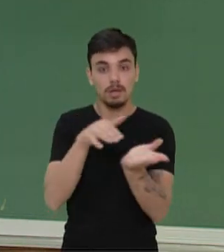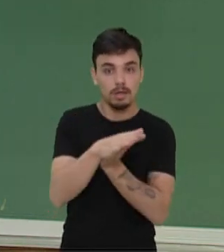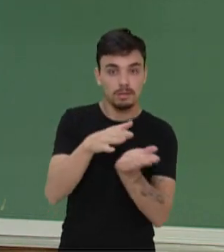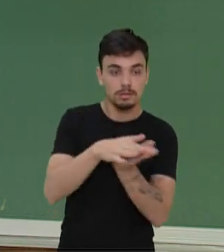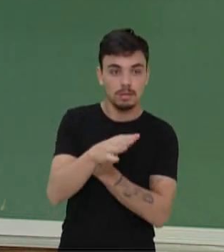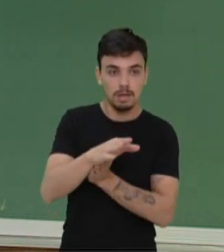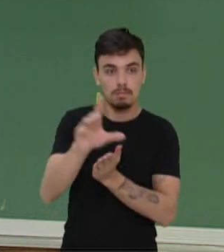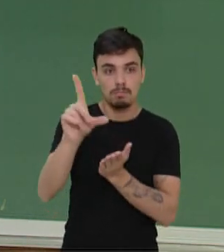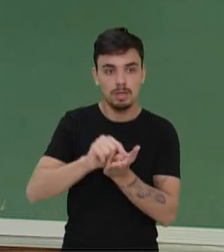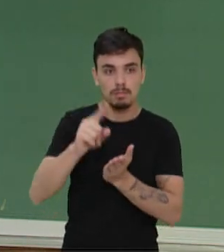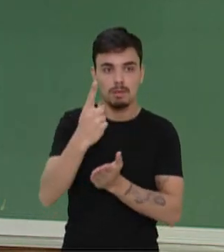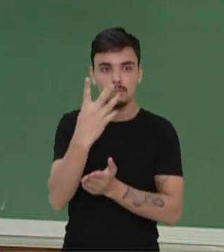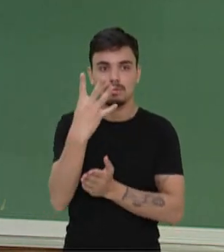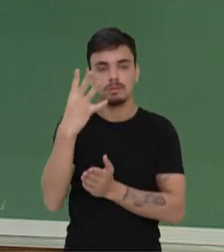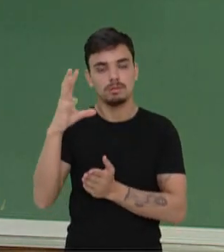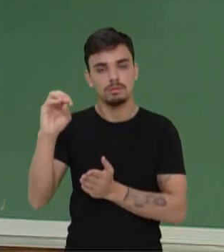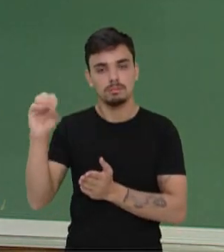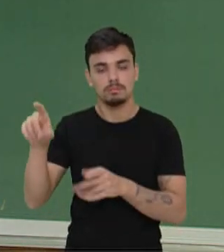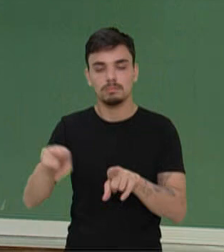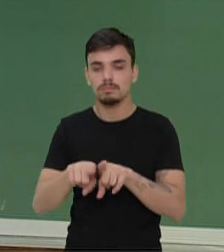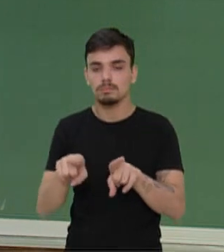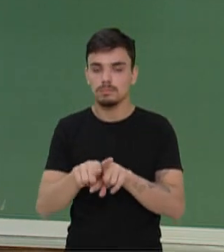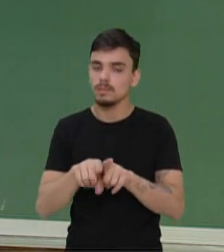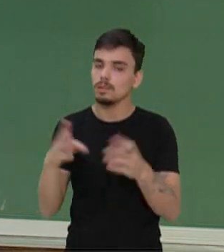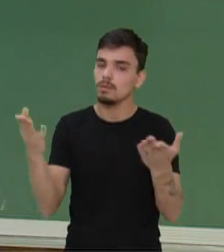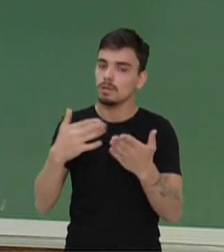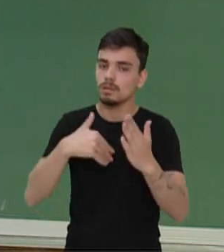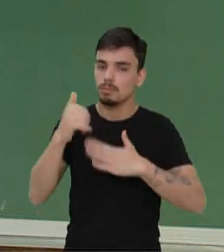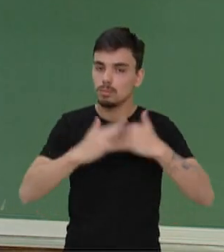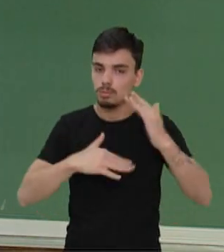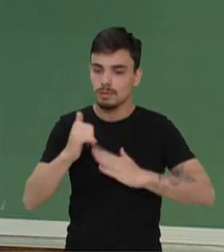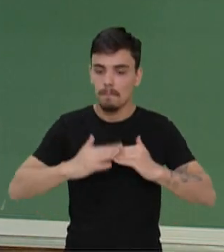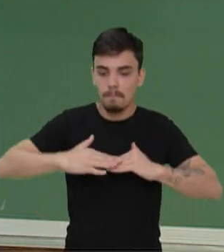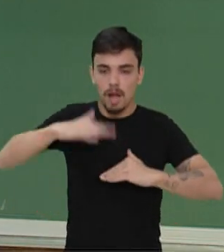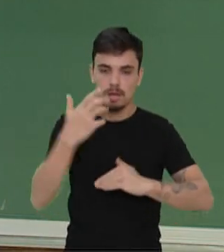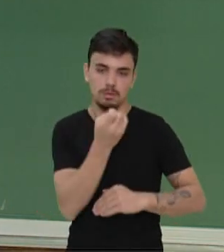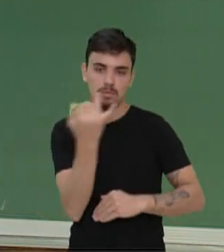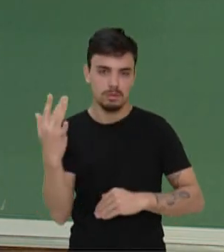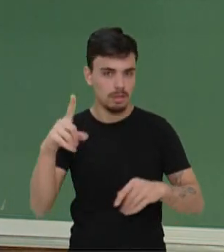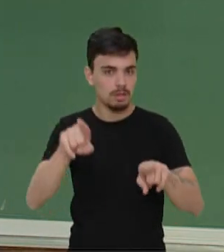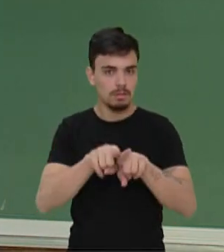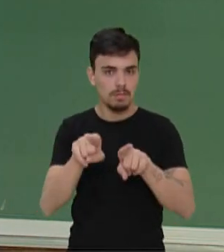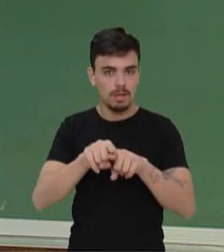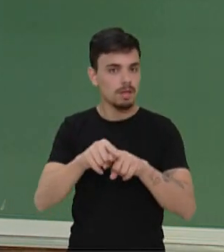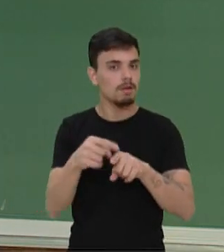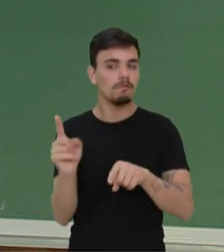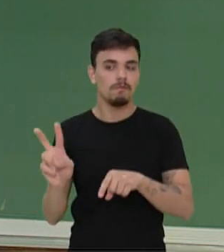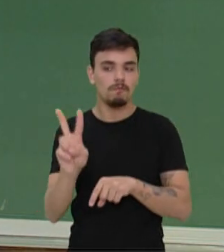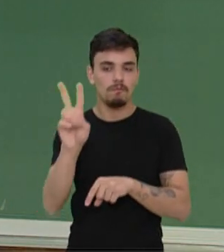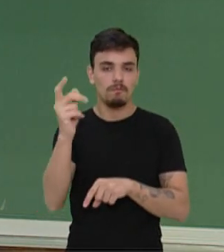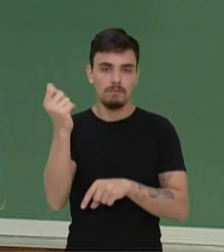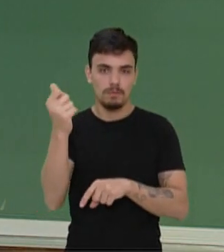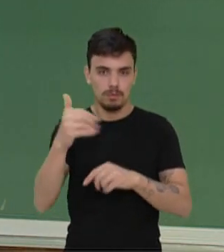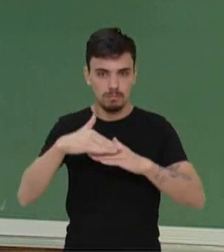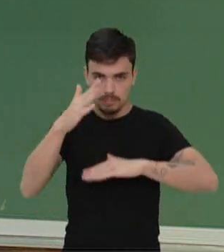outra quantidade que for produzida vai me gerar um custo maior do que R$ 1.400. Beleza?